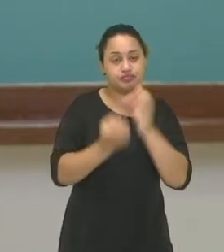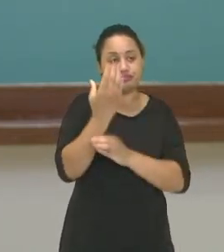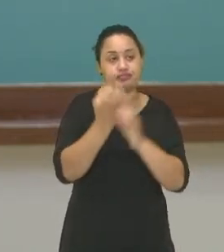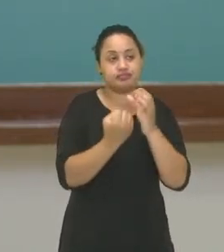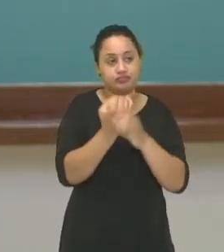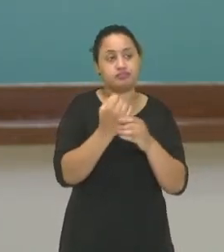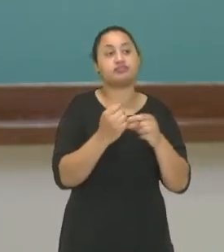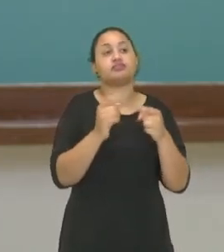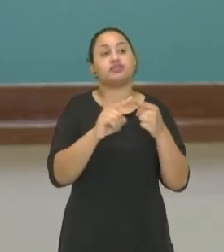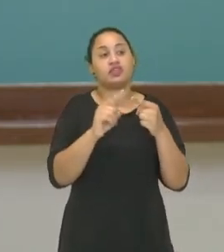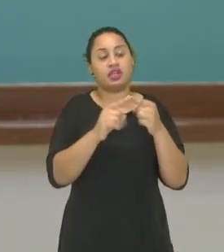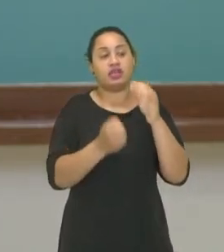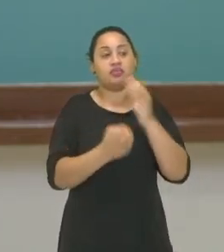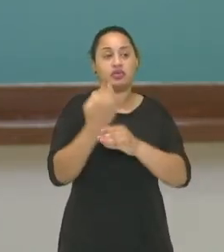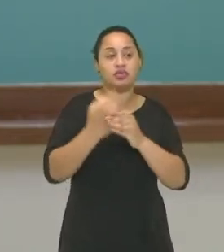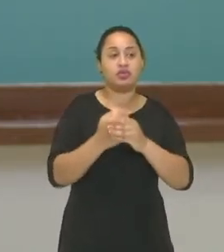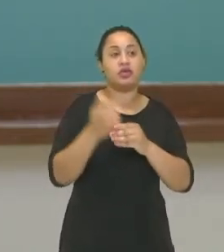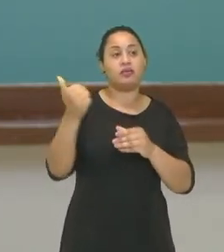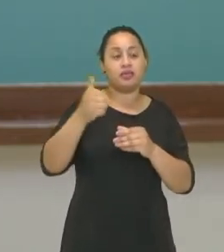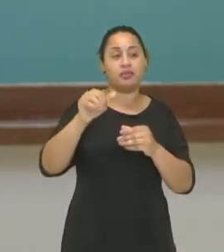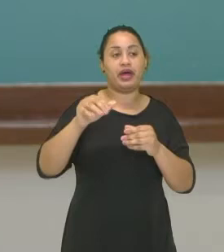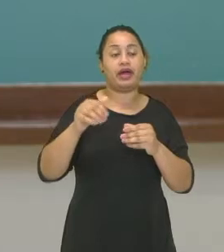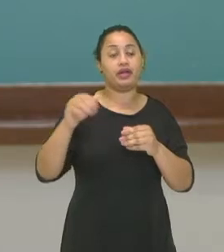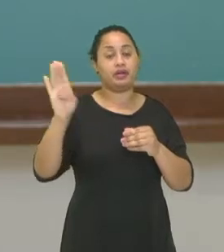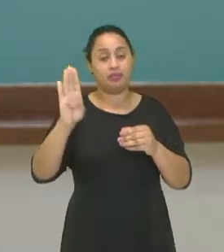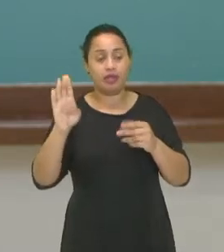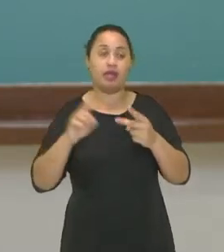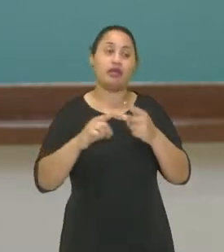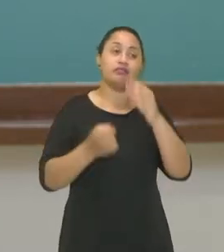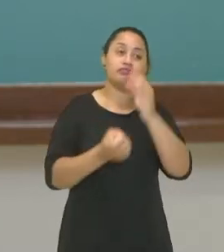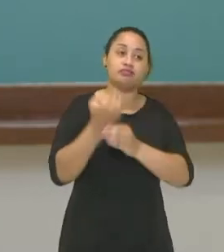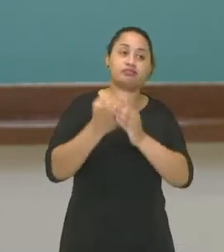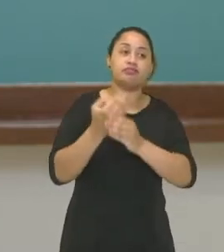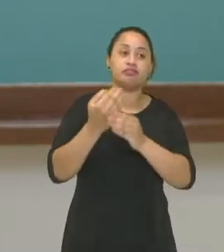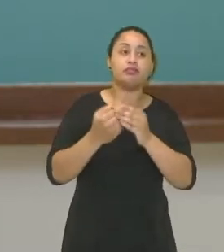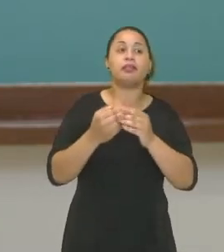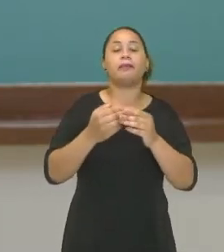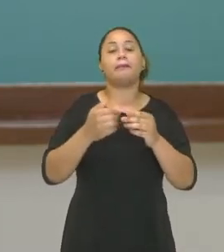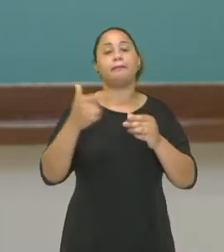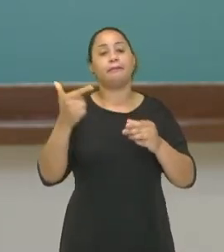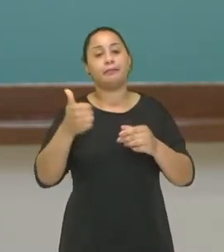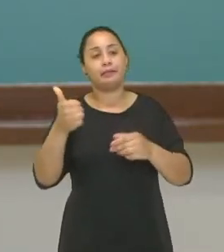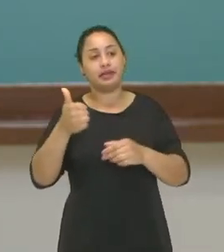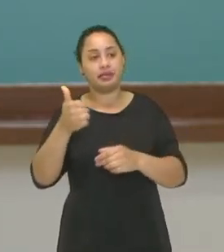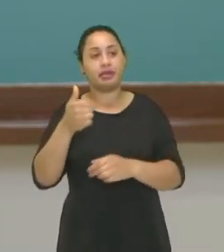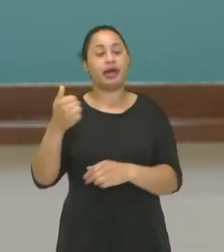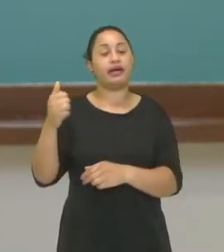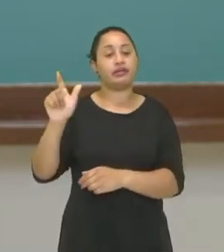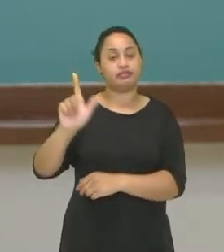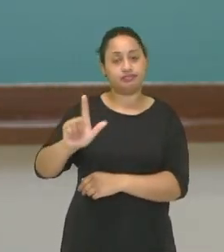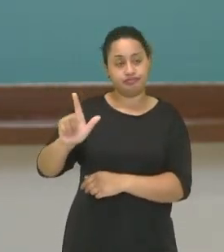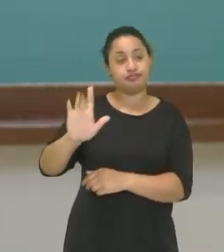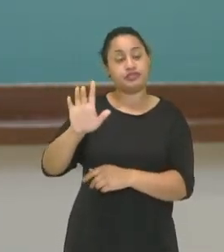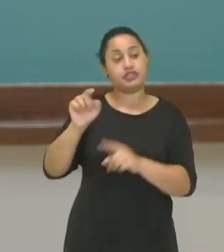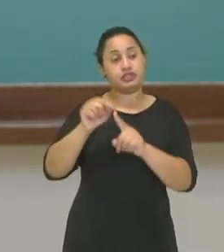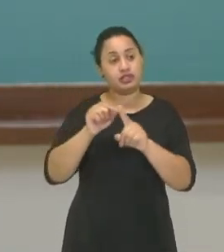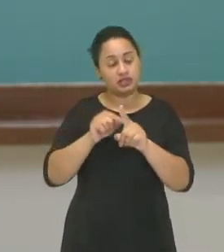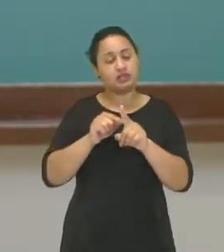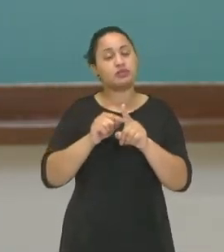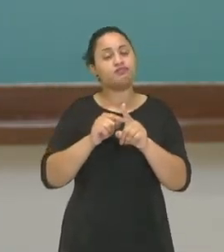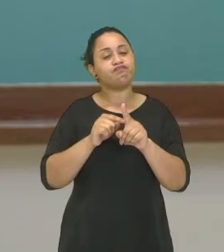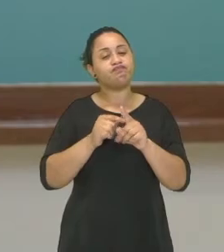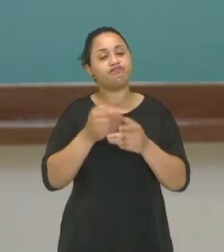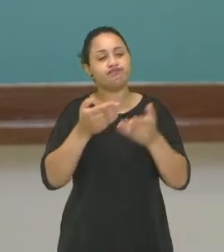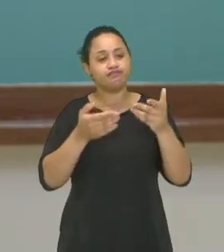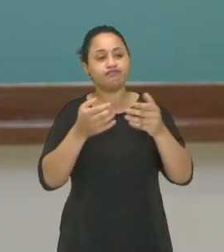como produtividade primária bruta e produtividade primária líquida, tá? É um nível de classificação, a gente já vai ver outros também,